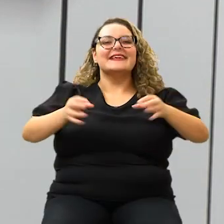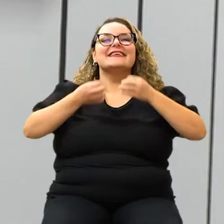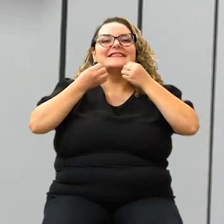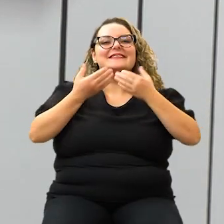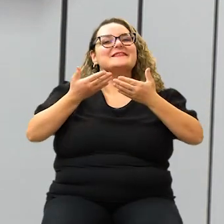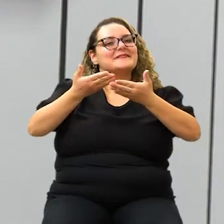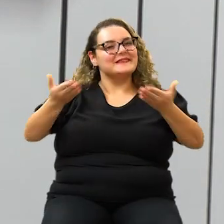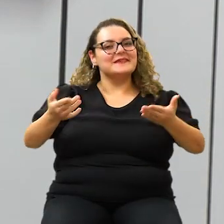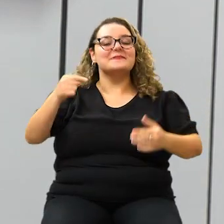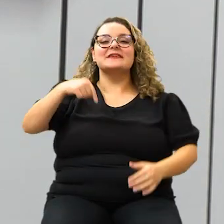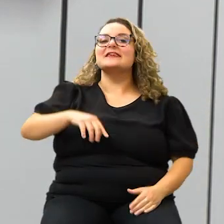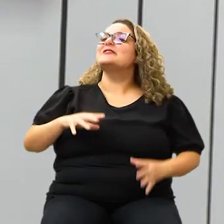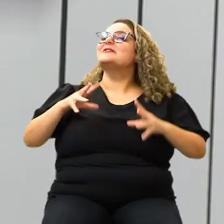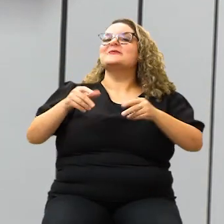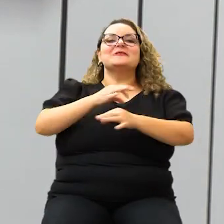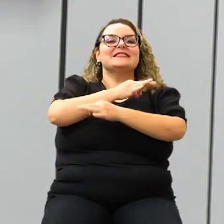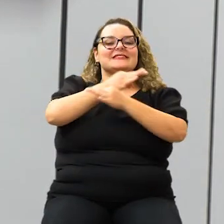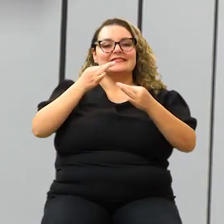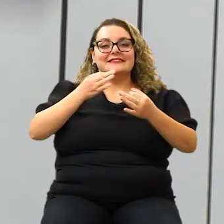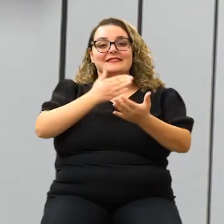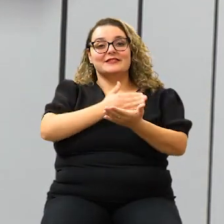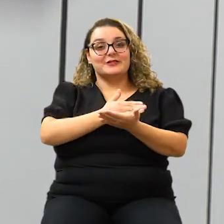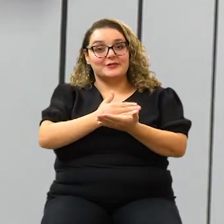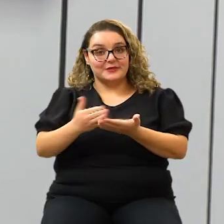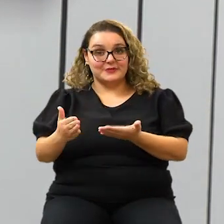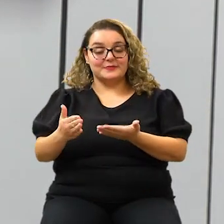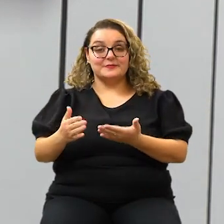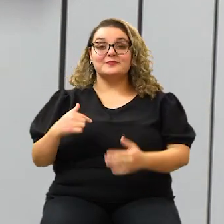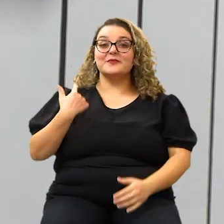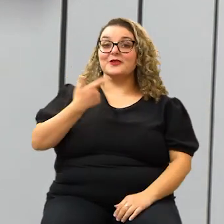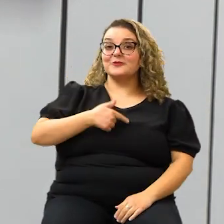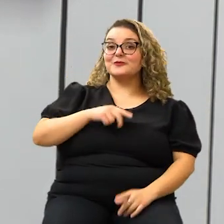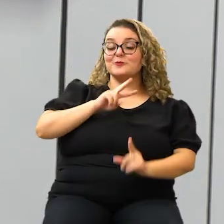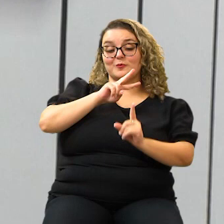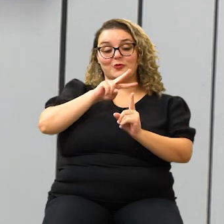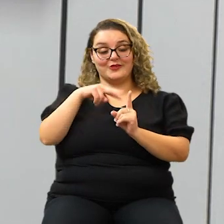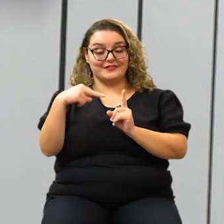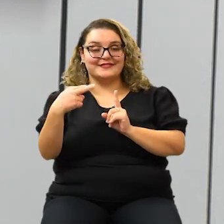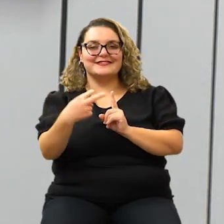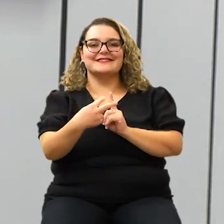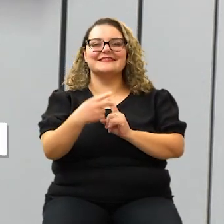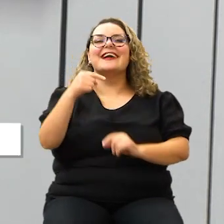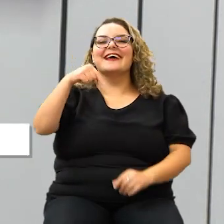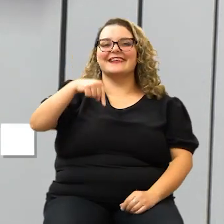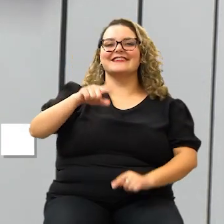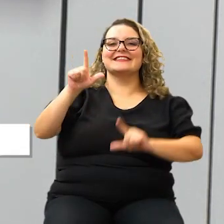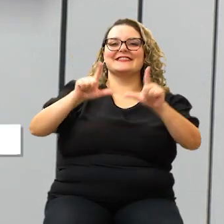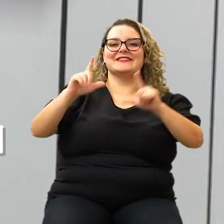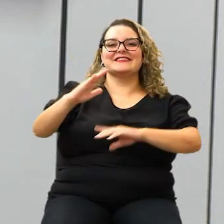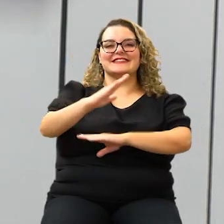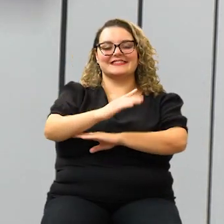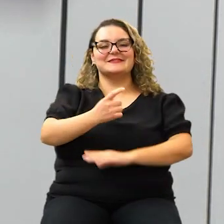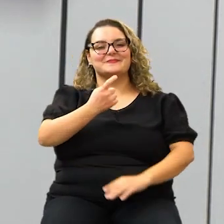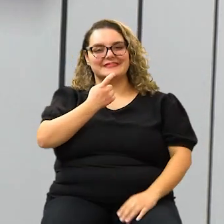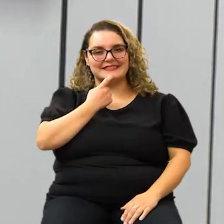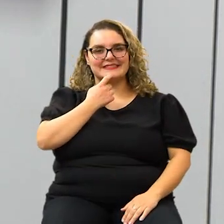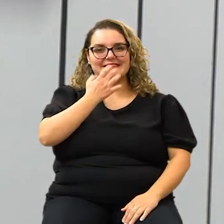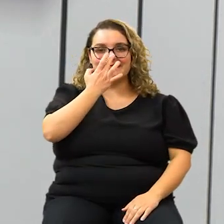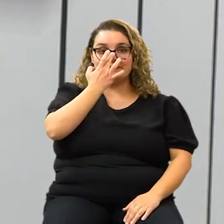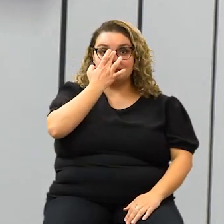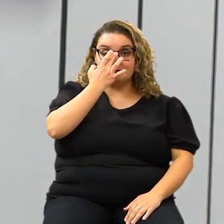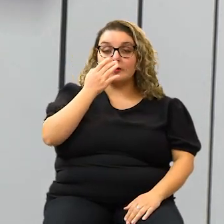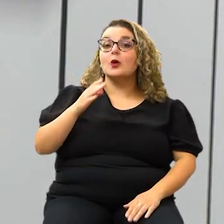Olá, tudo bem por aí? Por aqui tudo ótimo. Estamos começando o nosso ponto de vista aqui na TV Câmara